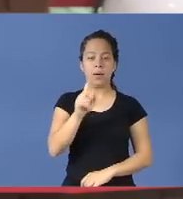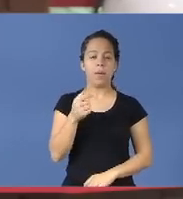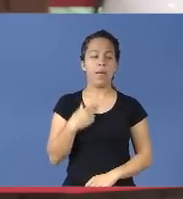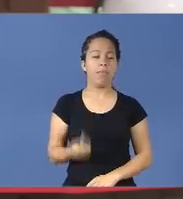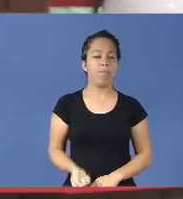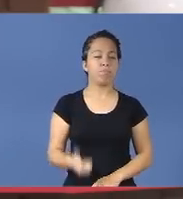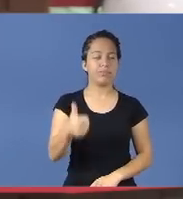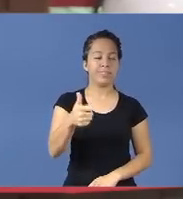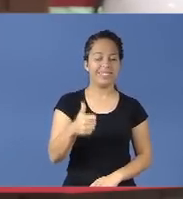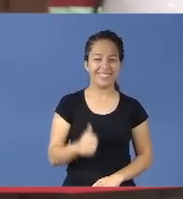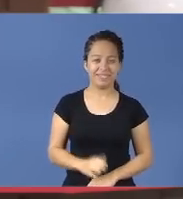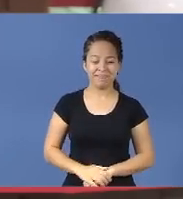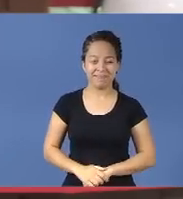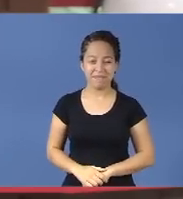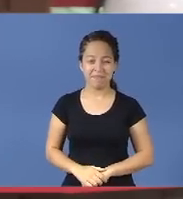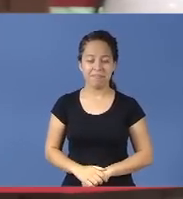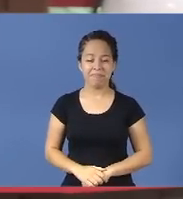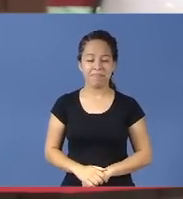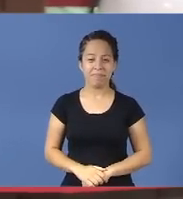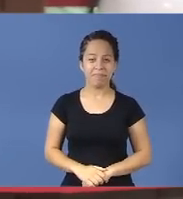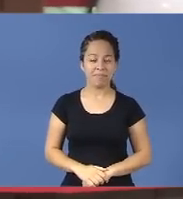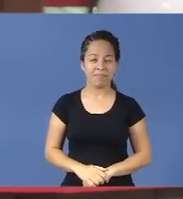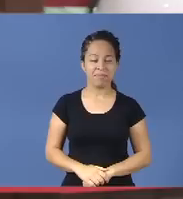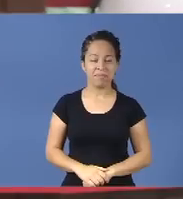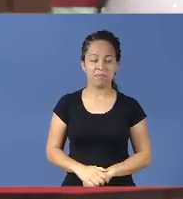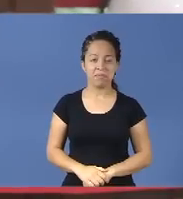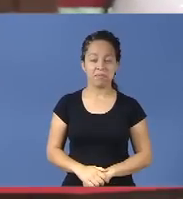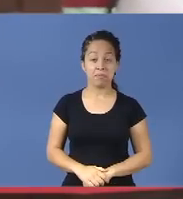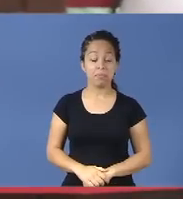sim. Mas é sim mesmo? Vamos ver, ó.